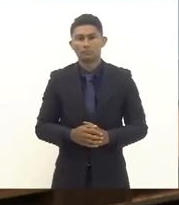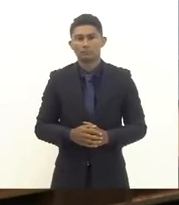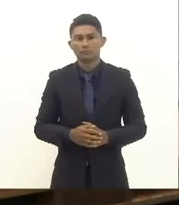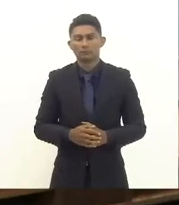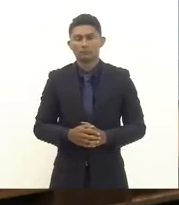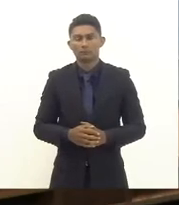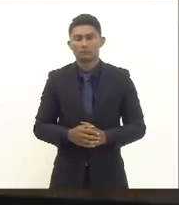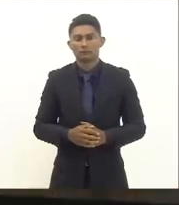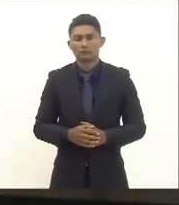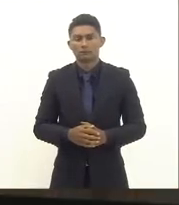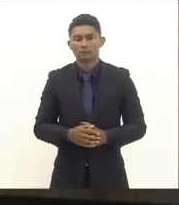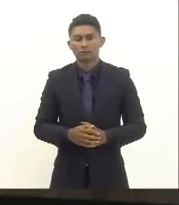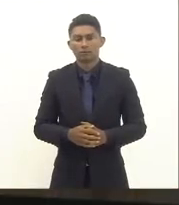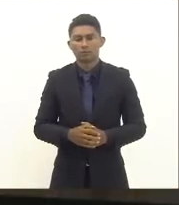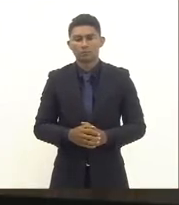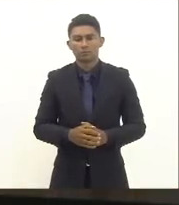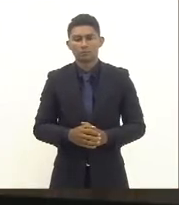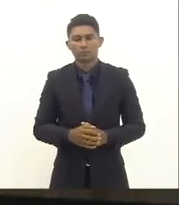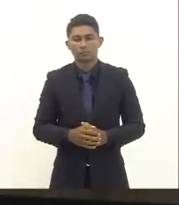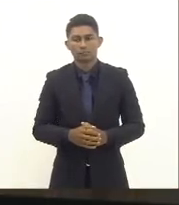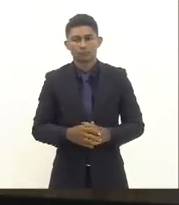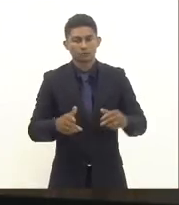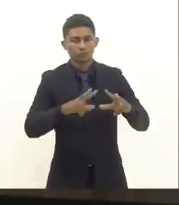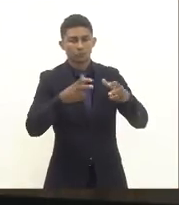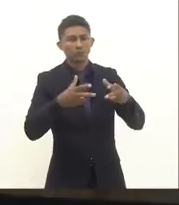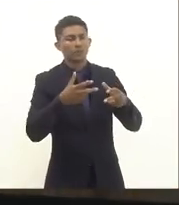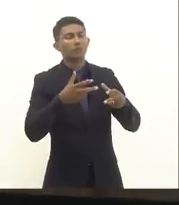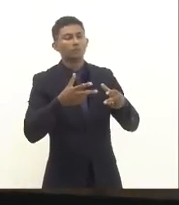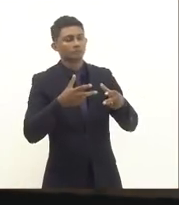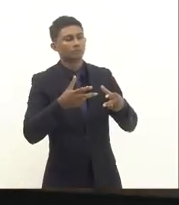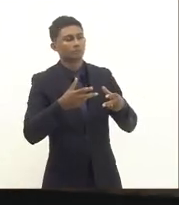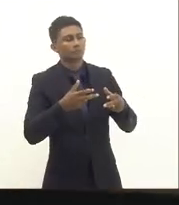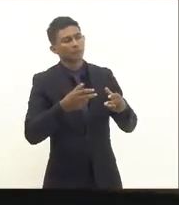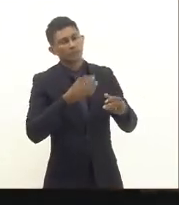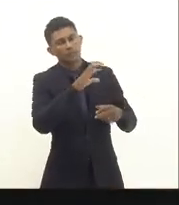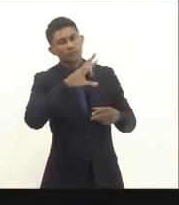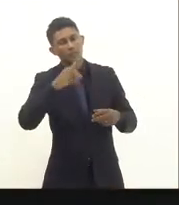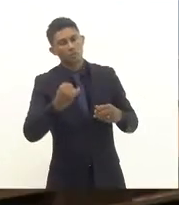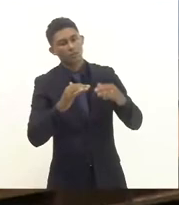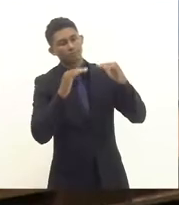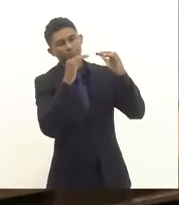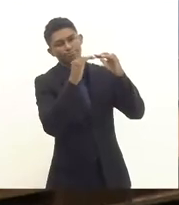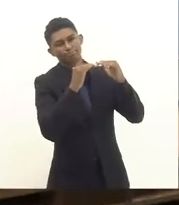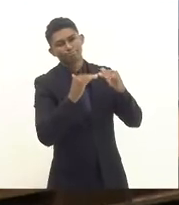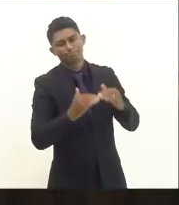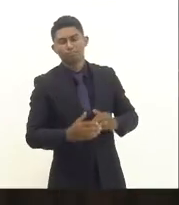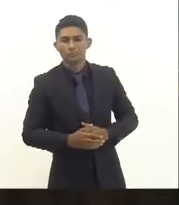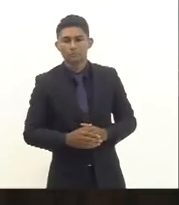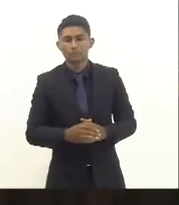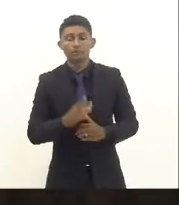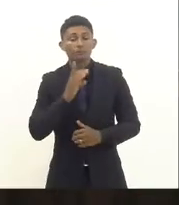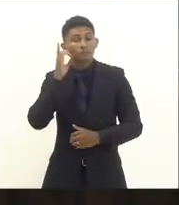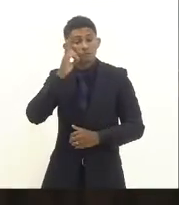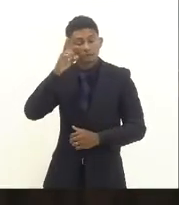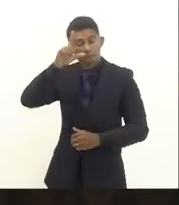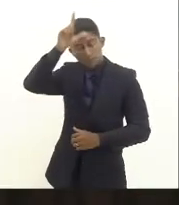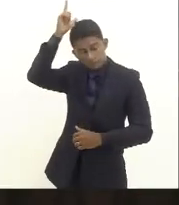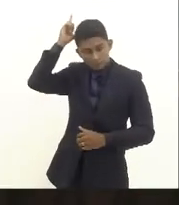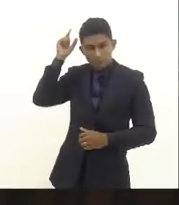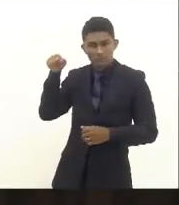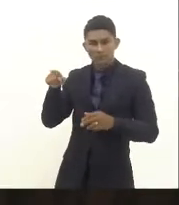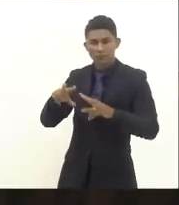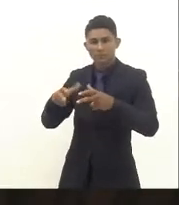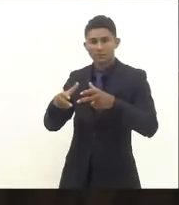a lição de Economia vai acompanhar o posicionamento da ccj Deputado Luiz Paulo pela